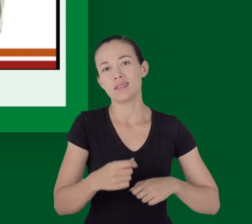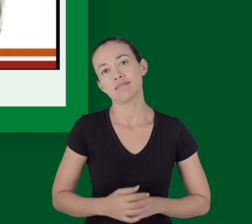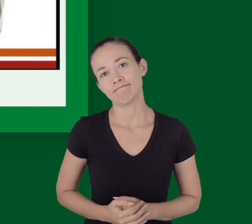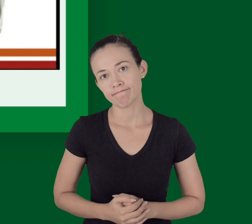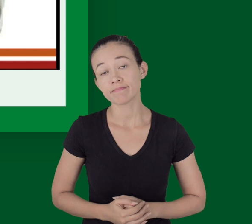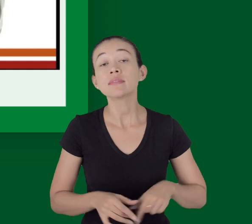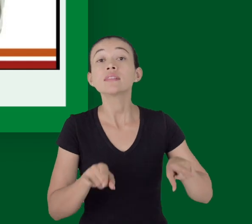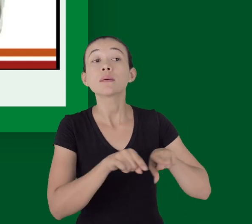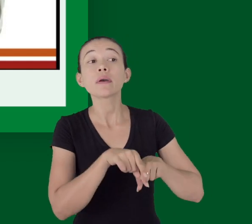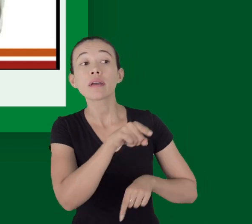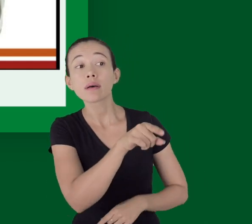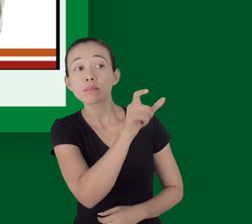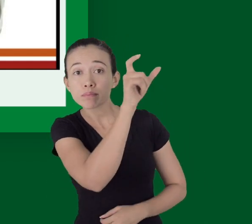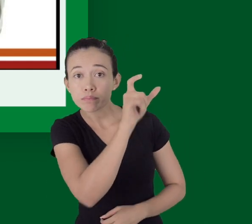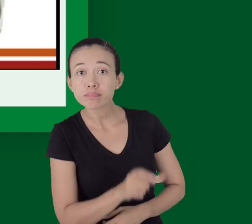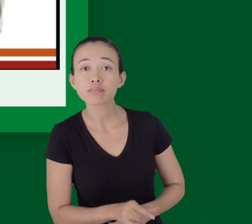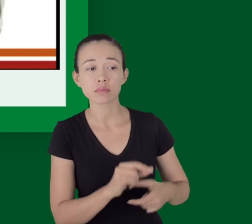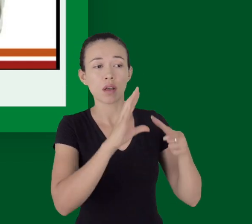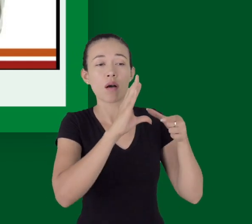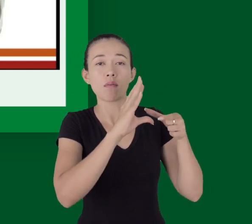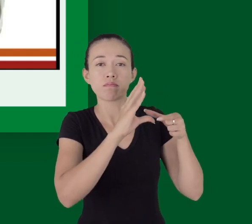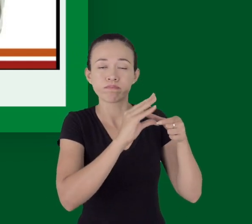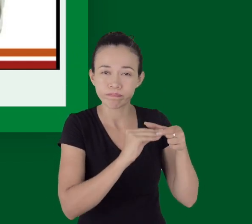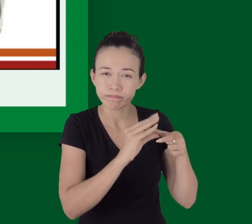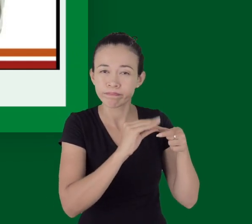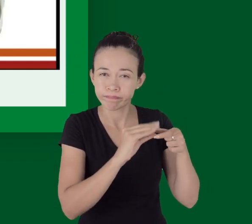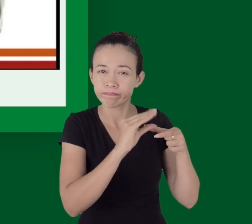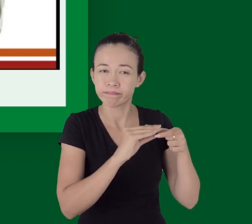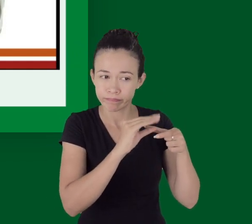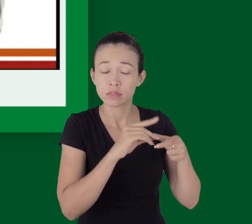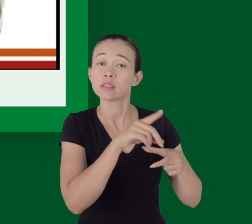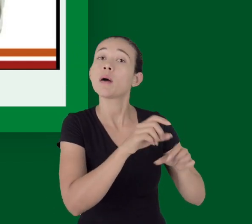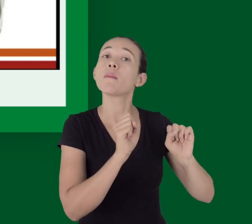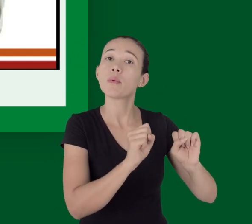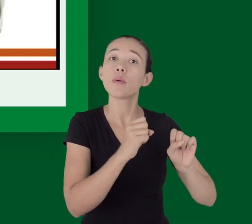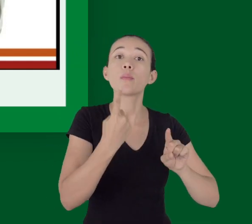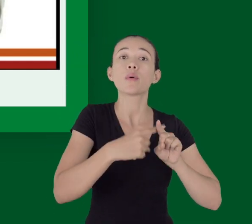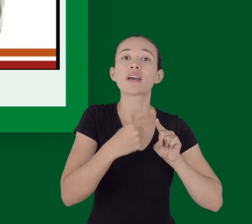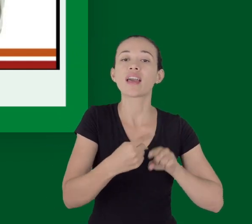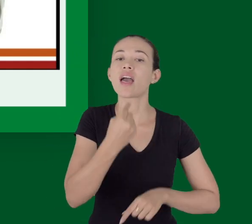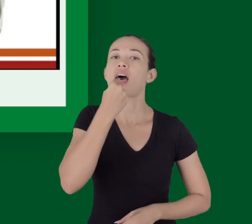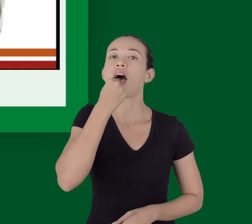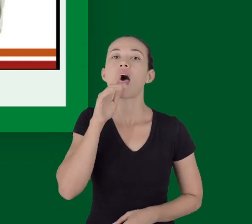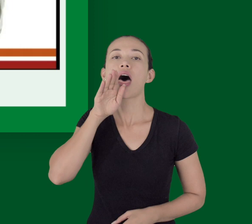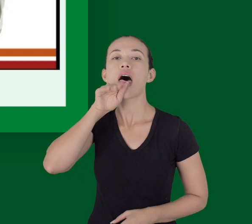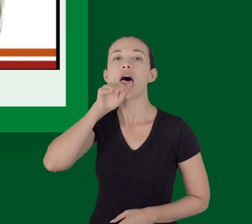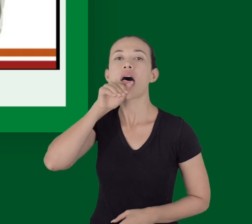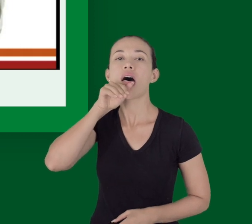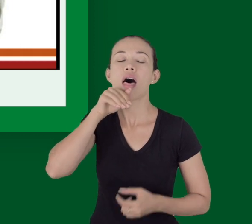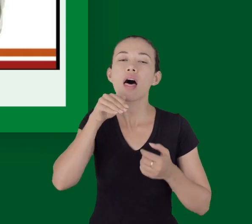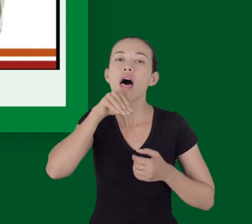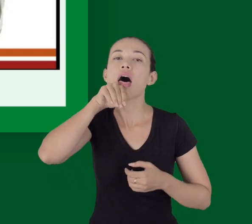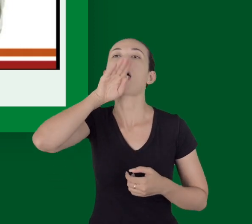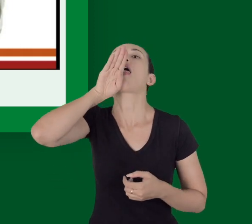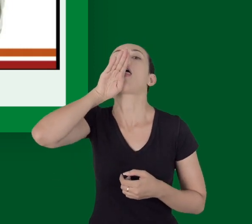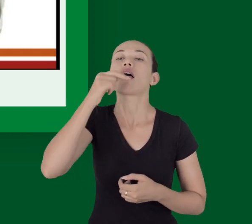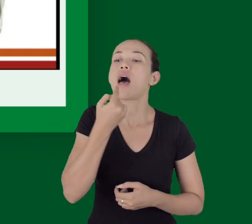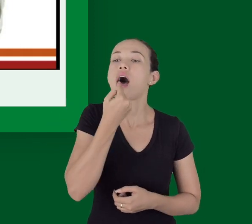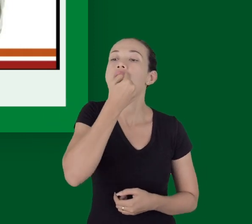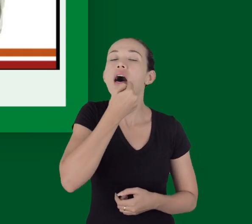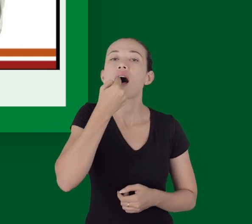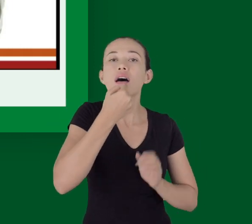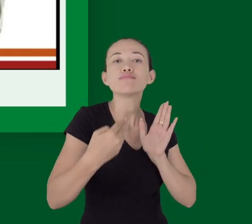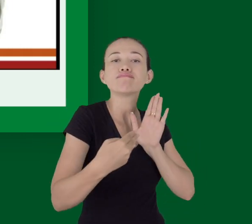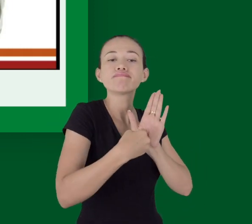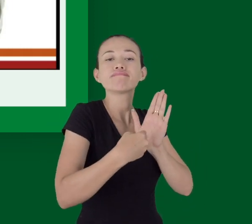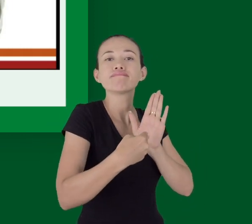condição de rebaixamento do nível de consciência. Eu posso ter o rebaixamento da base da língua fechando a hipofaringe, o paciente tem uma situação de